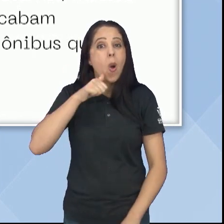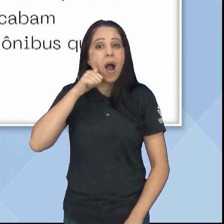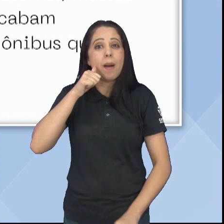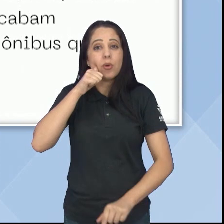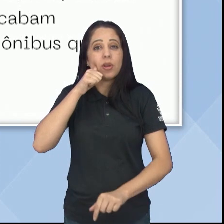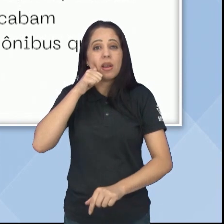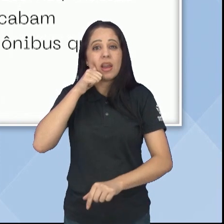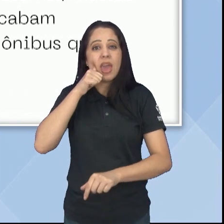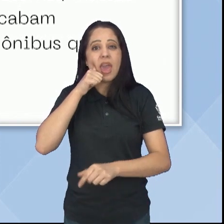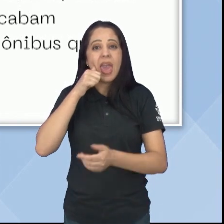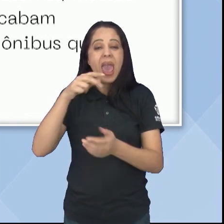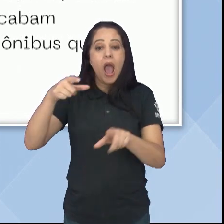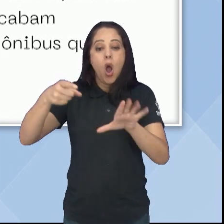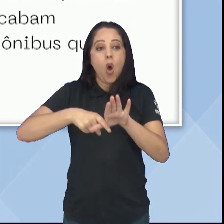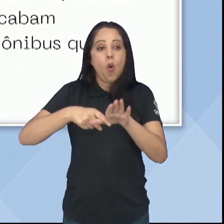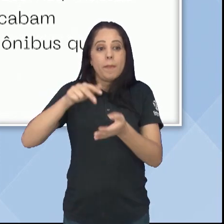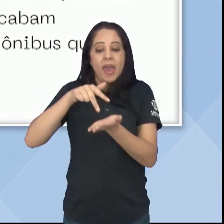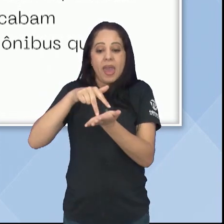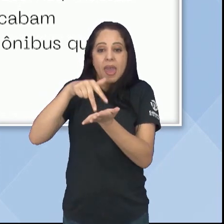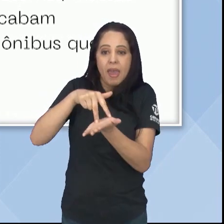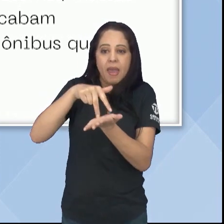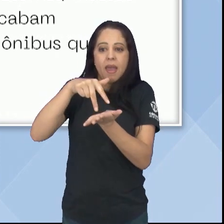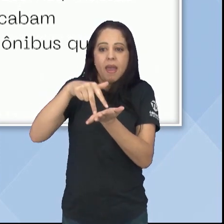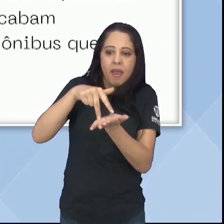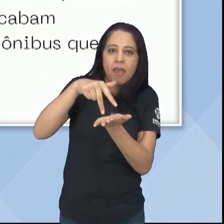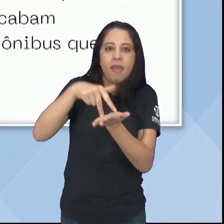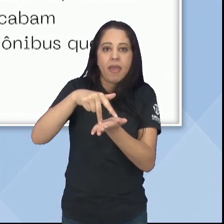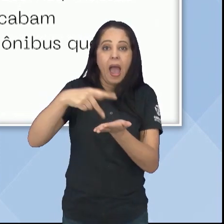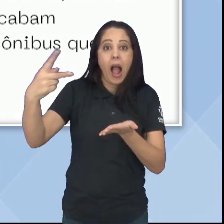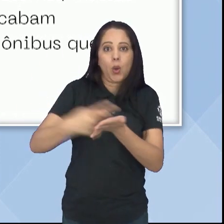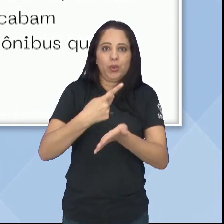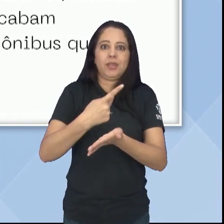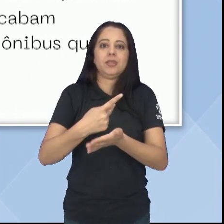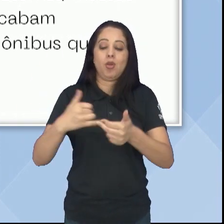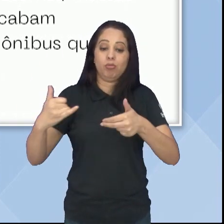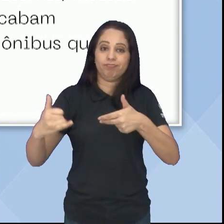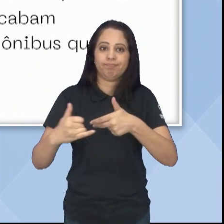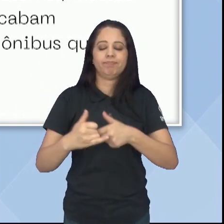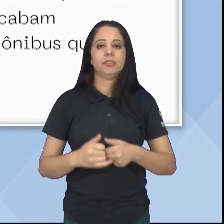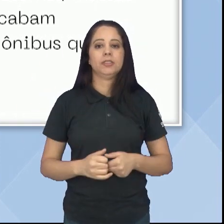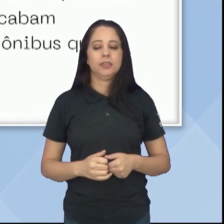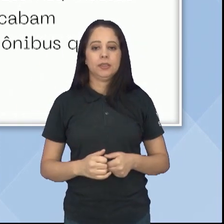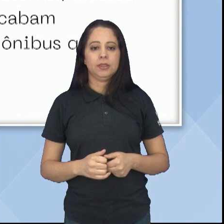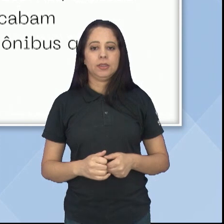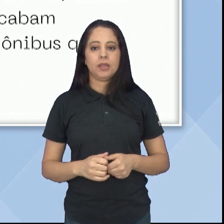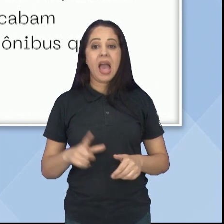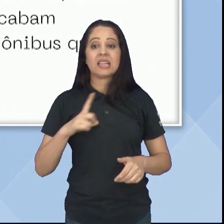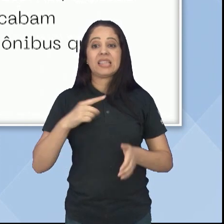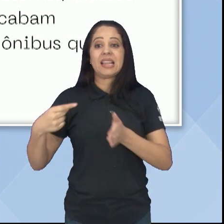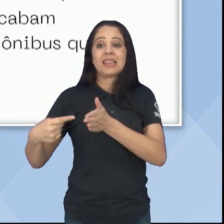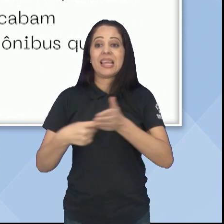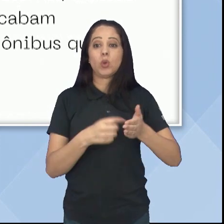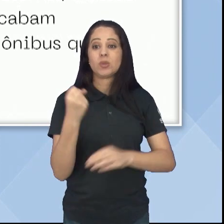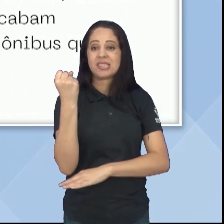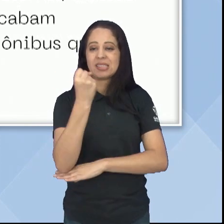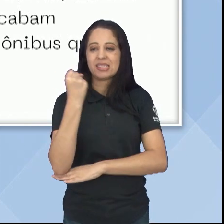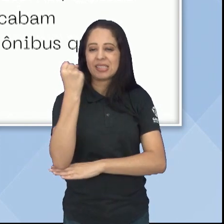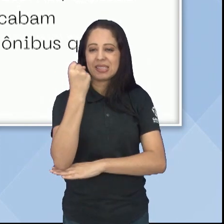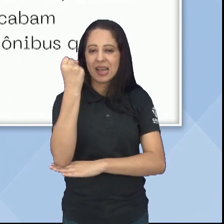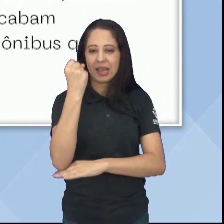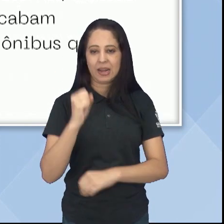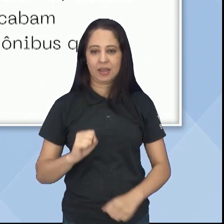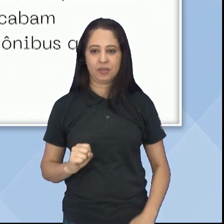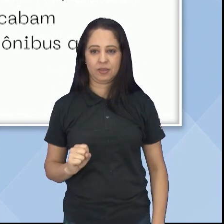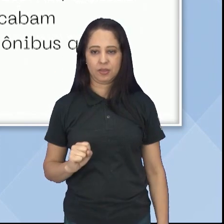senhora da casa, que é essa senhora que sofreu o acidente, tá? Uma denúncia grave é que